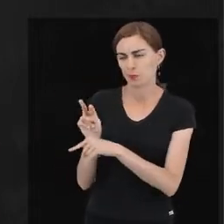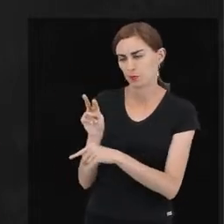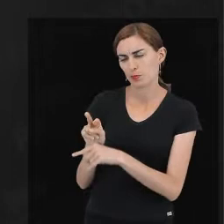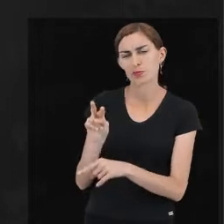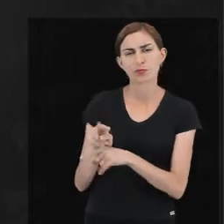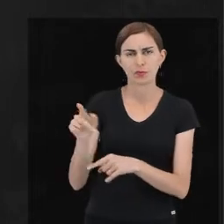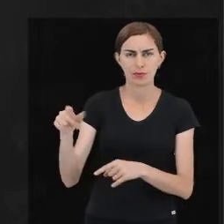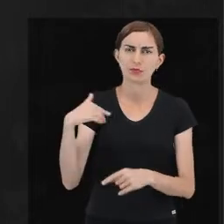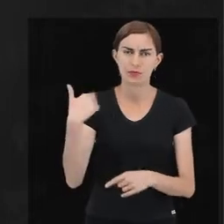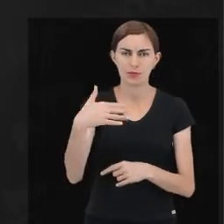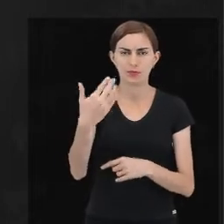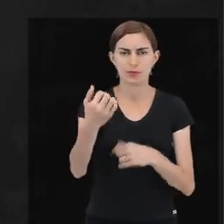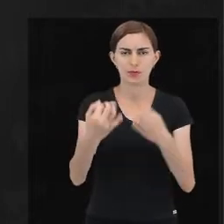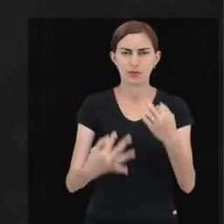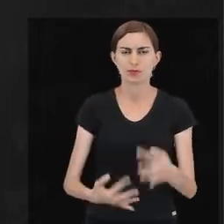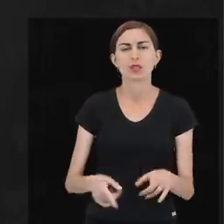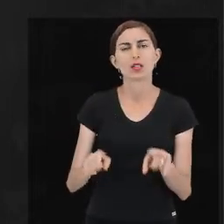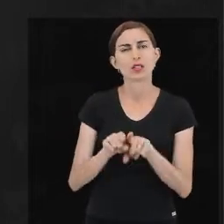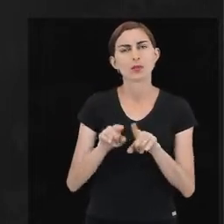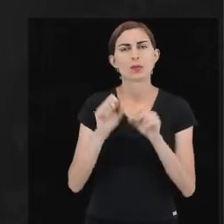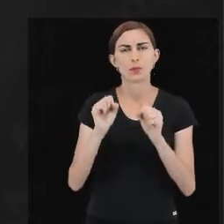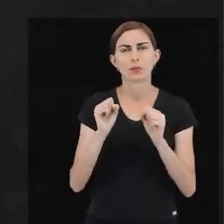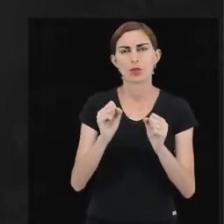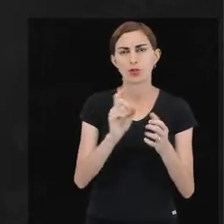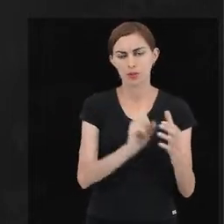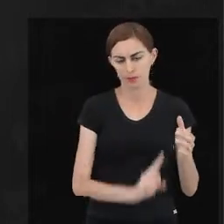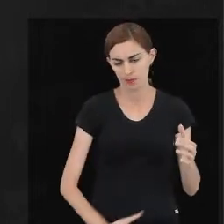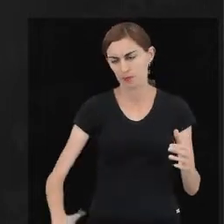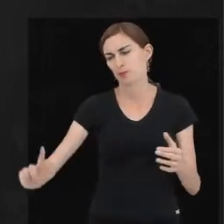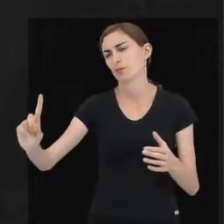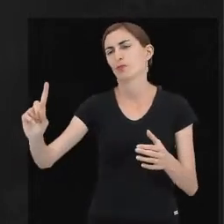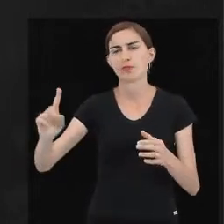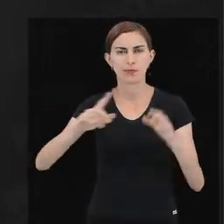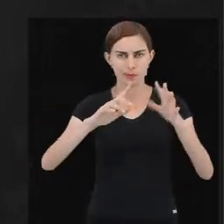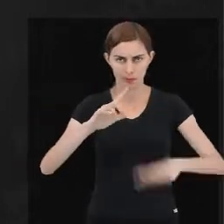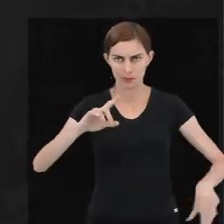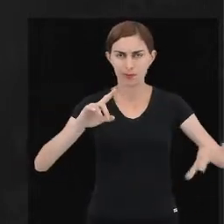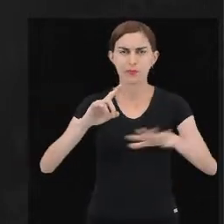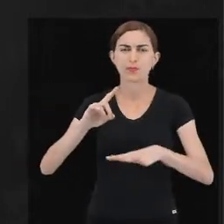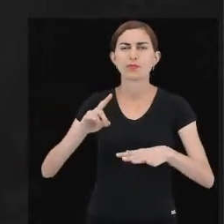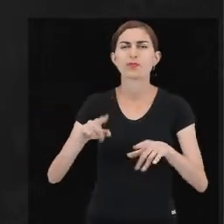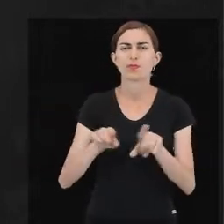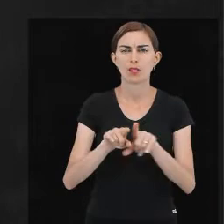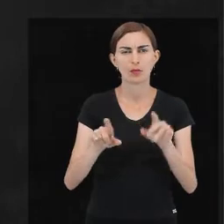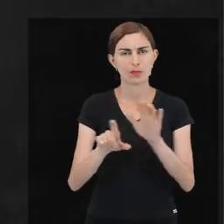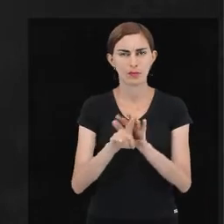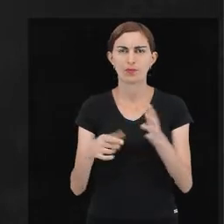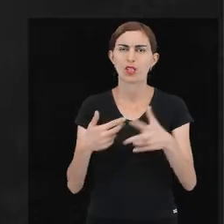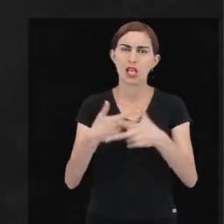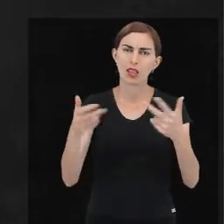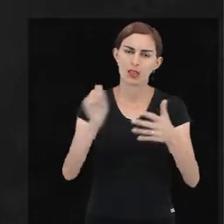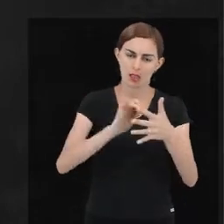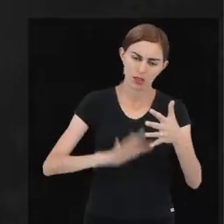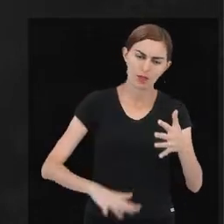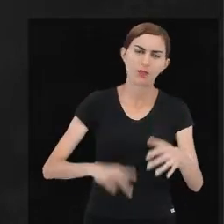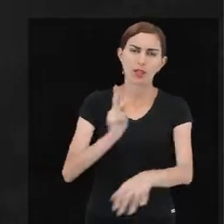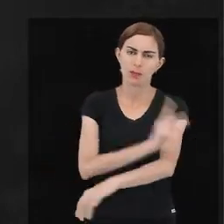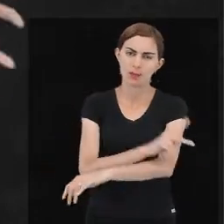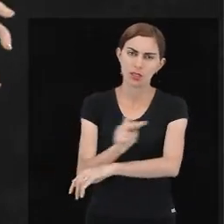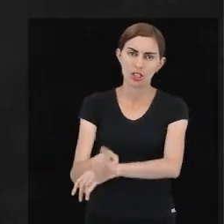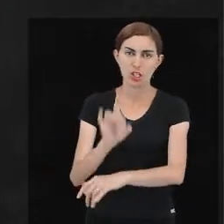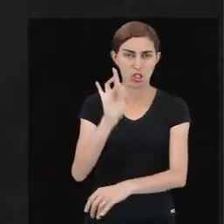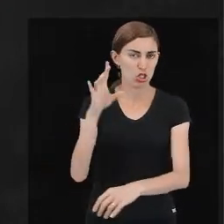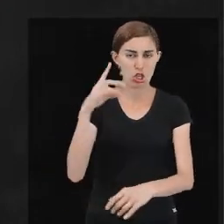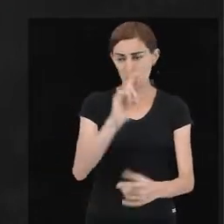que vamos abordar mais à frente, e também poderemos retirar esse estudante daquele ambiente com atividades pedagógicas. Não é